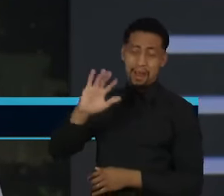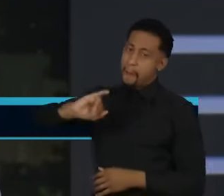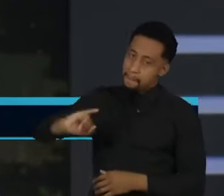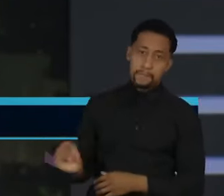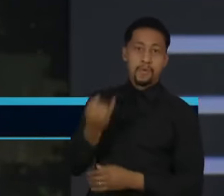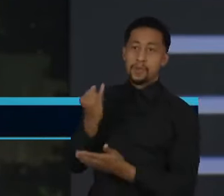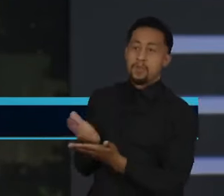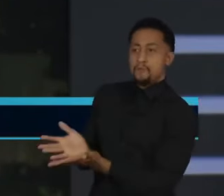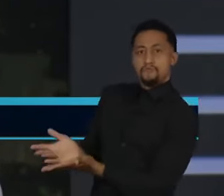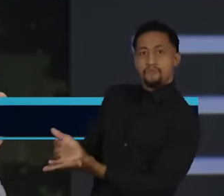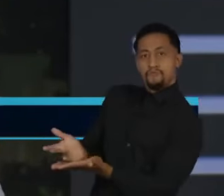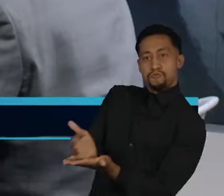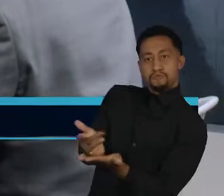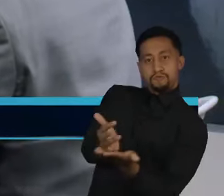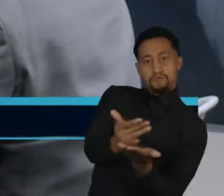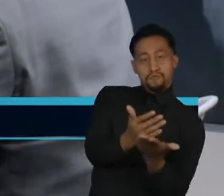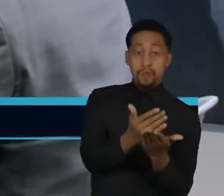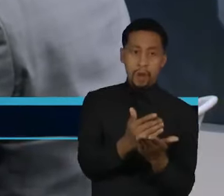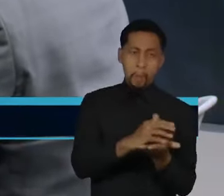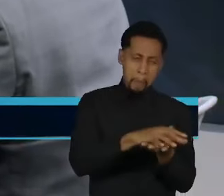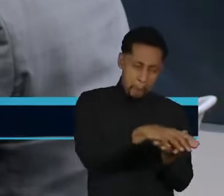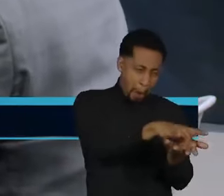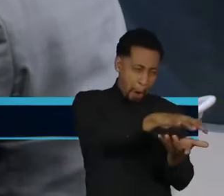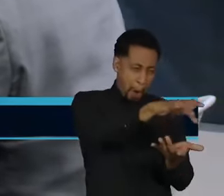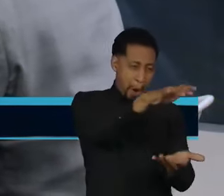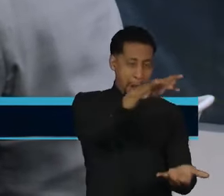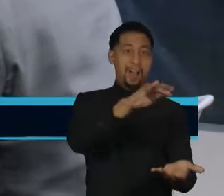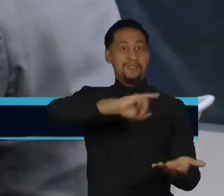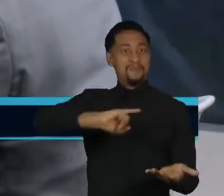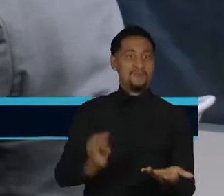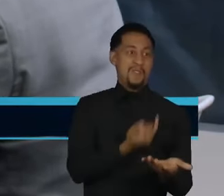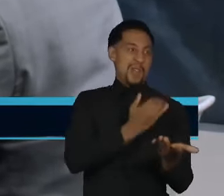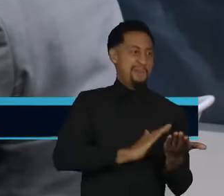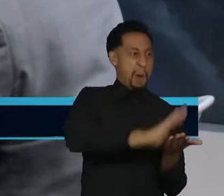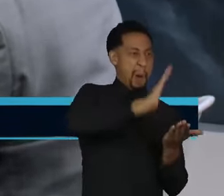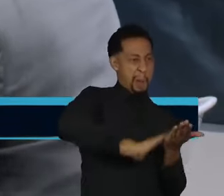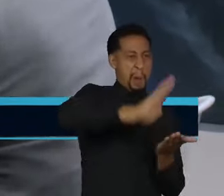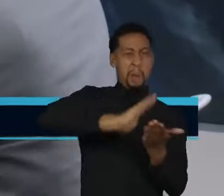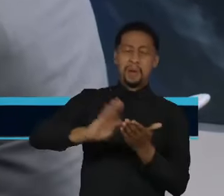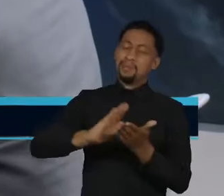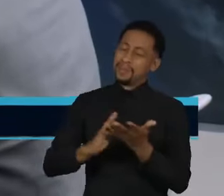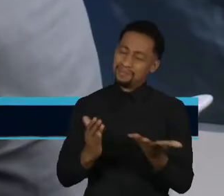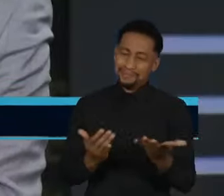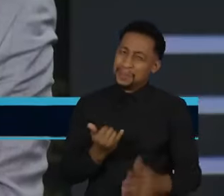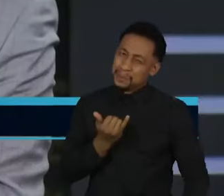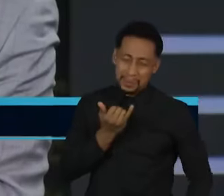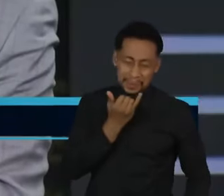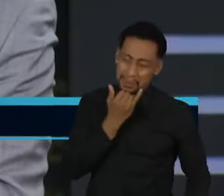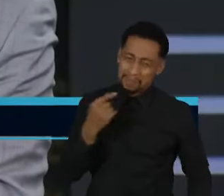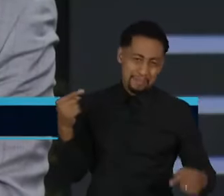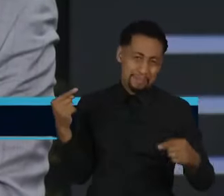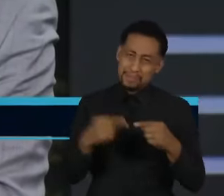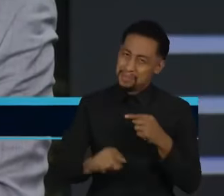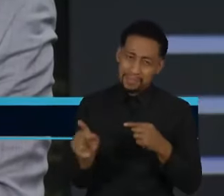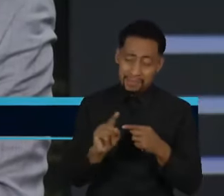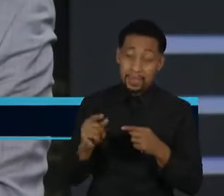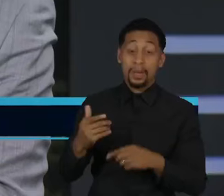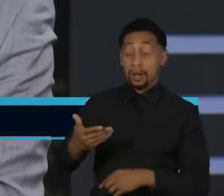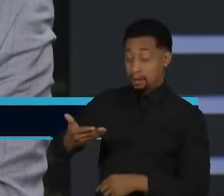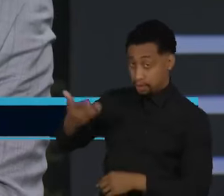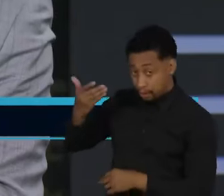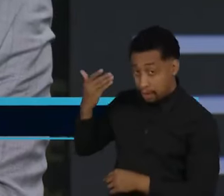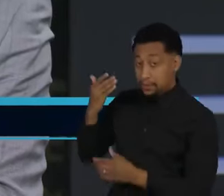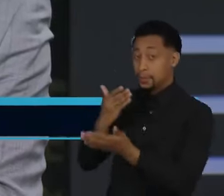área discricionária. Isso não pode acontecer, certo? Isso é um equívoco. Infelizmente, começou isso lá atrás, dizendo que só íamos